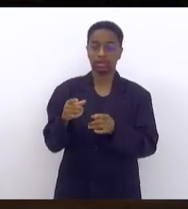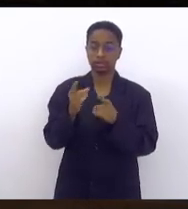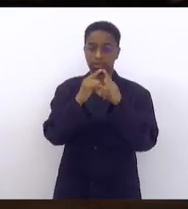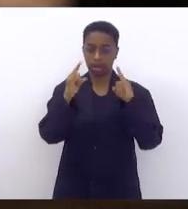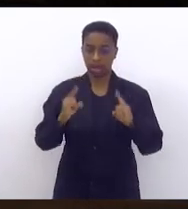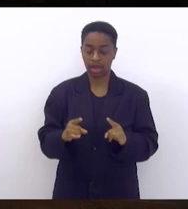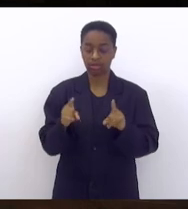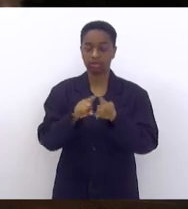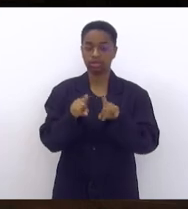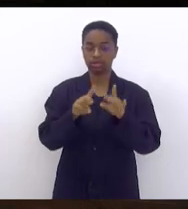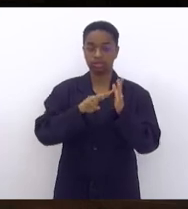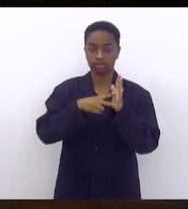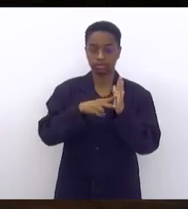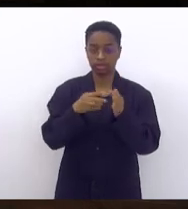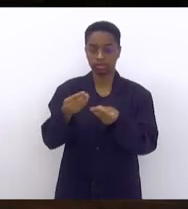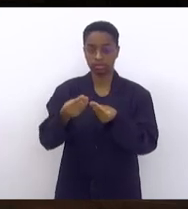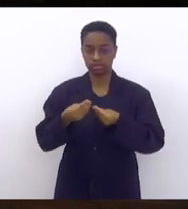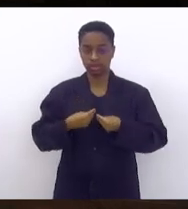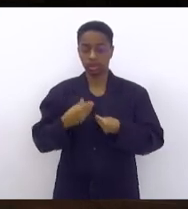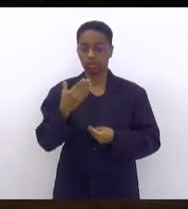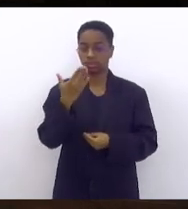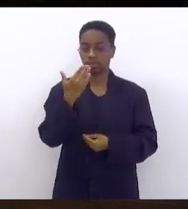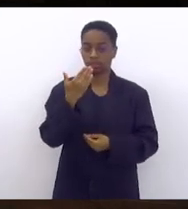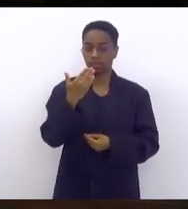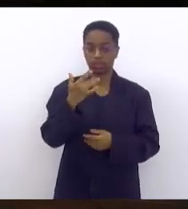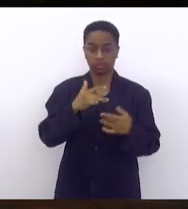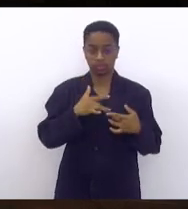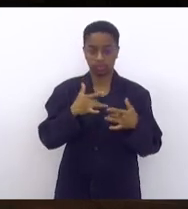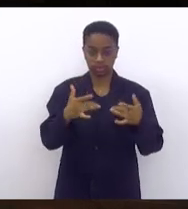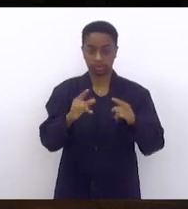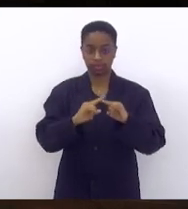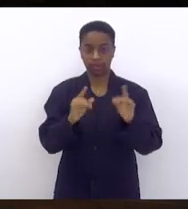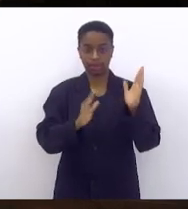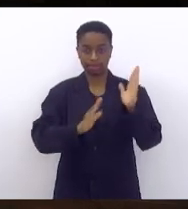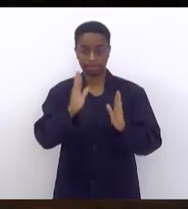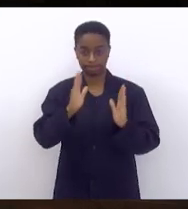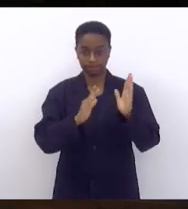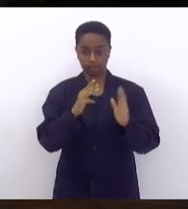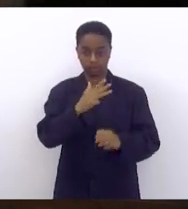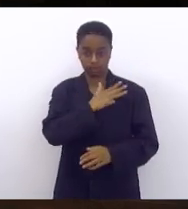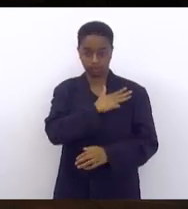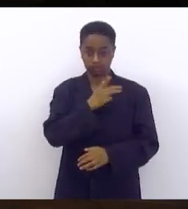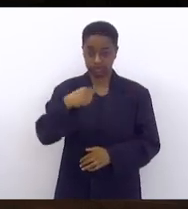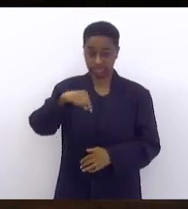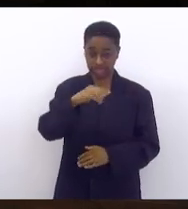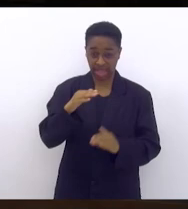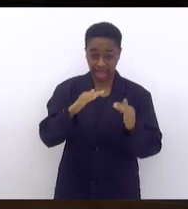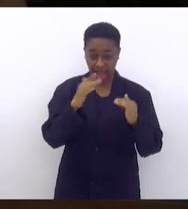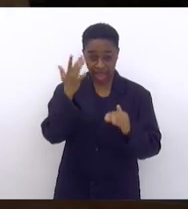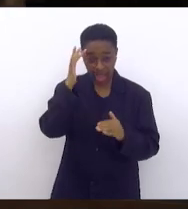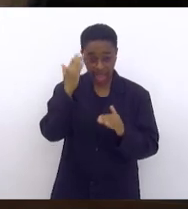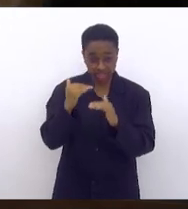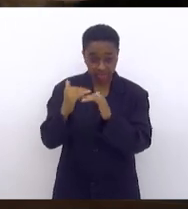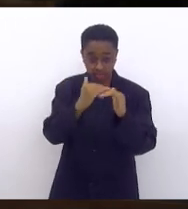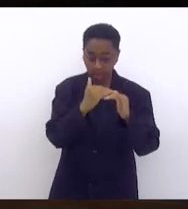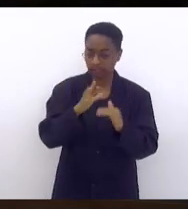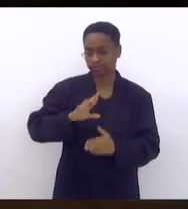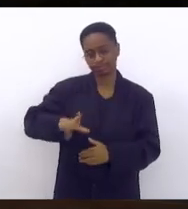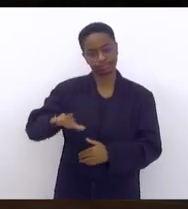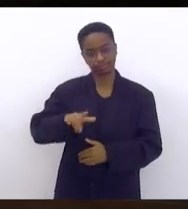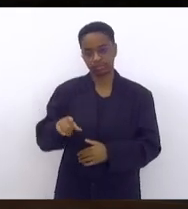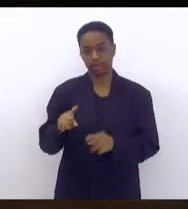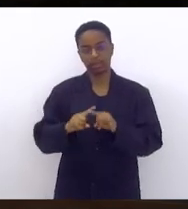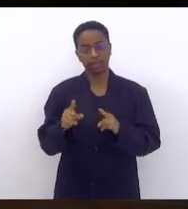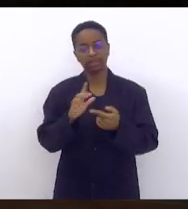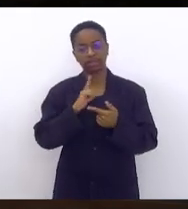dos sindicatos, dos movimentos, né, e conseguimos no governo Lula, porque a gente acha que todo mundo é igual, mas não é. Tem diferença em quem